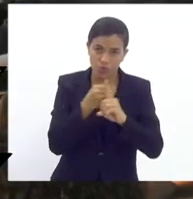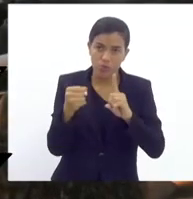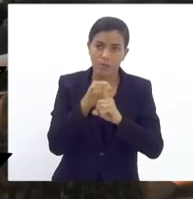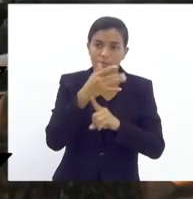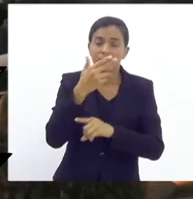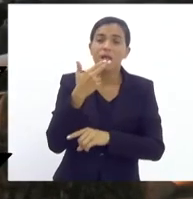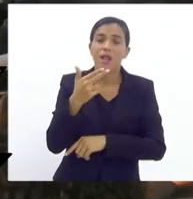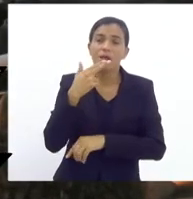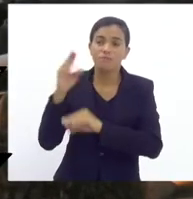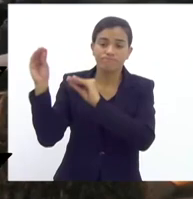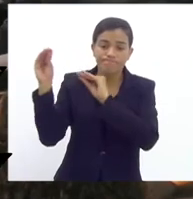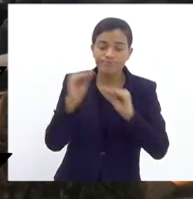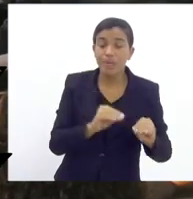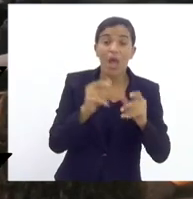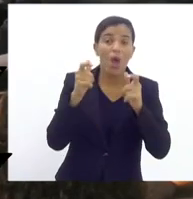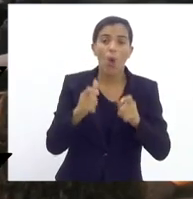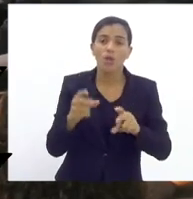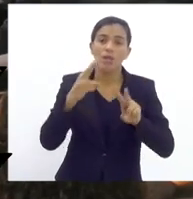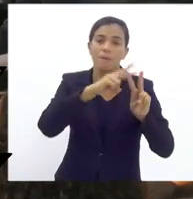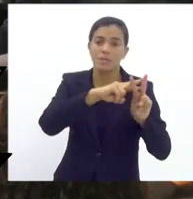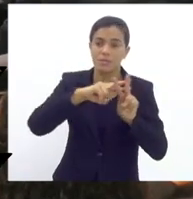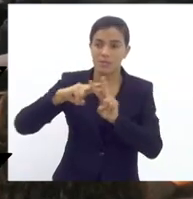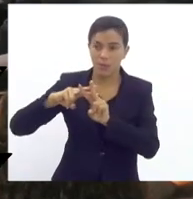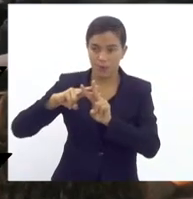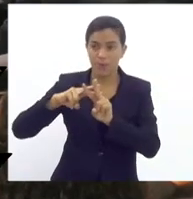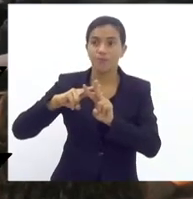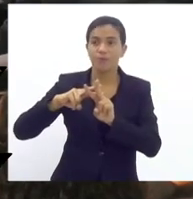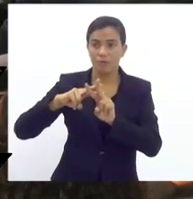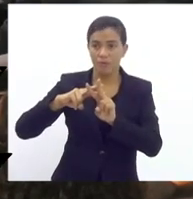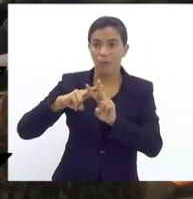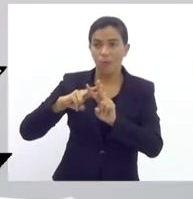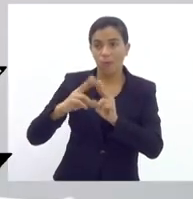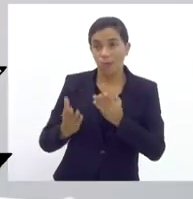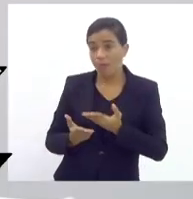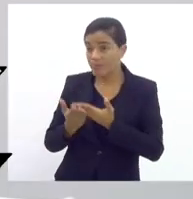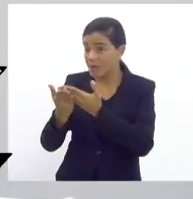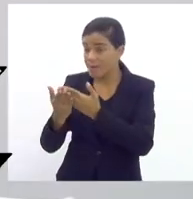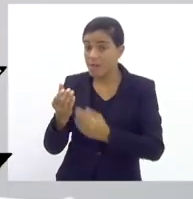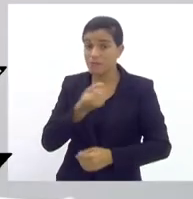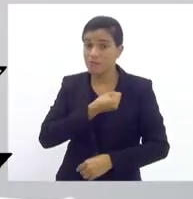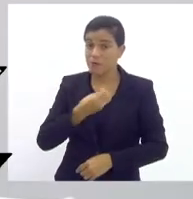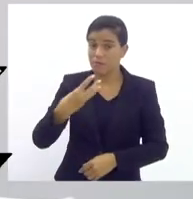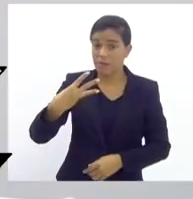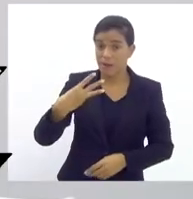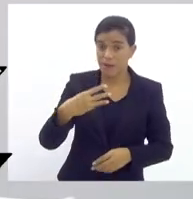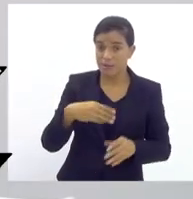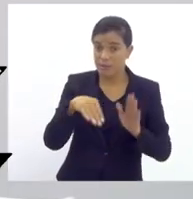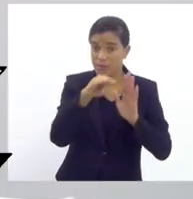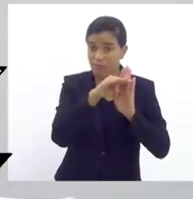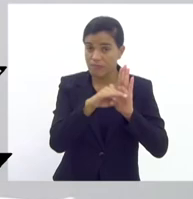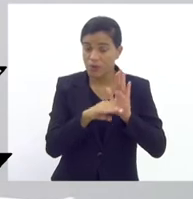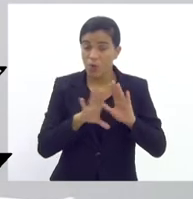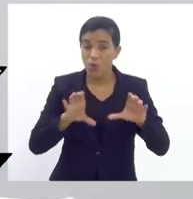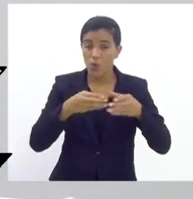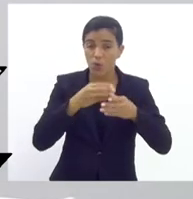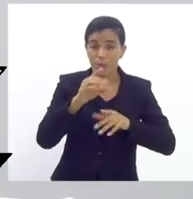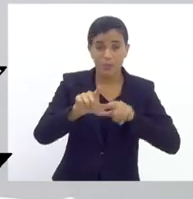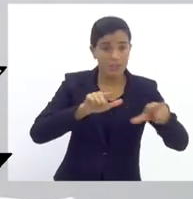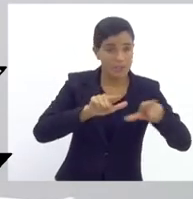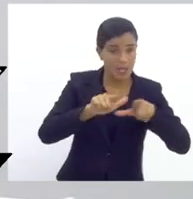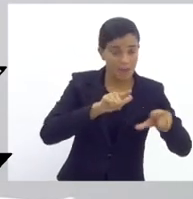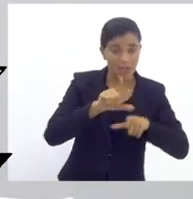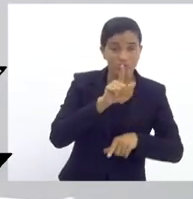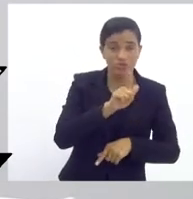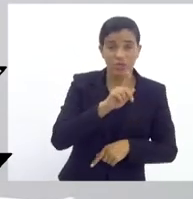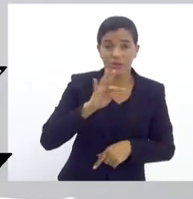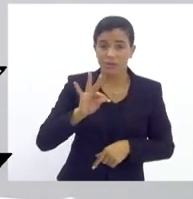no sistema prisional encaminhamento 3 ao nosso GT que já existe ele